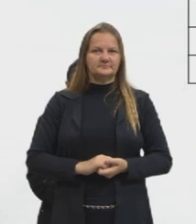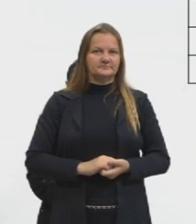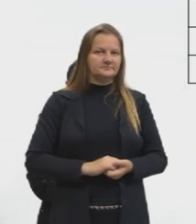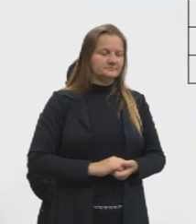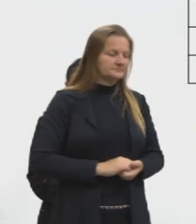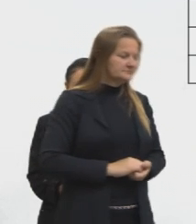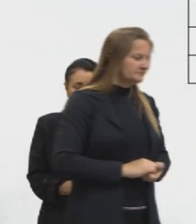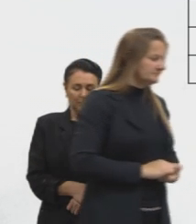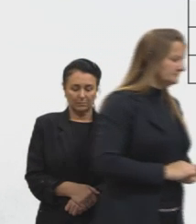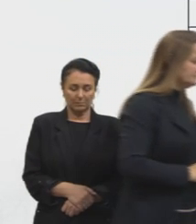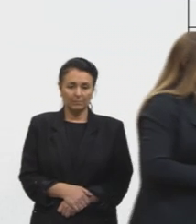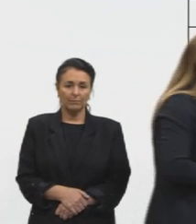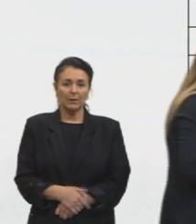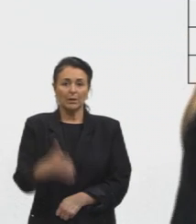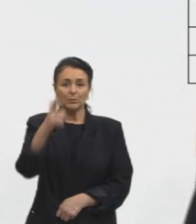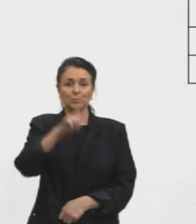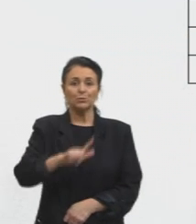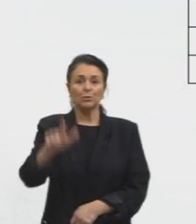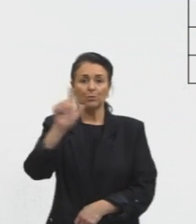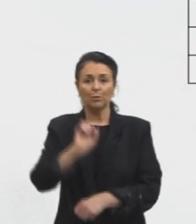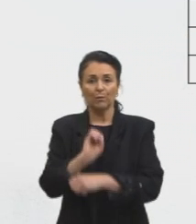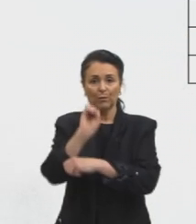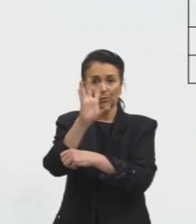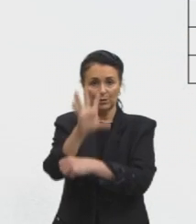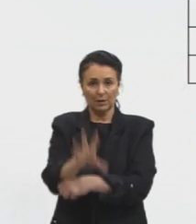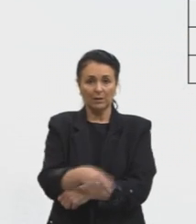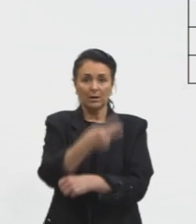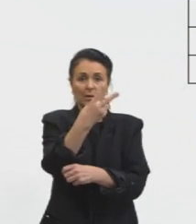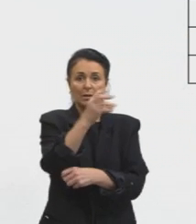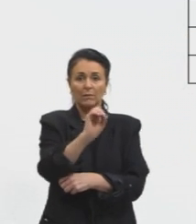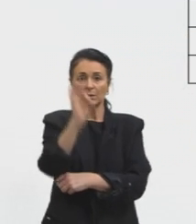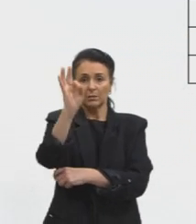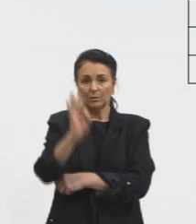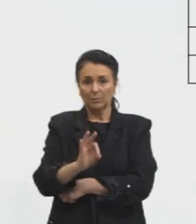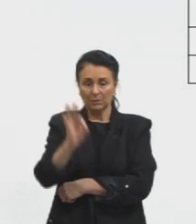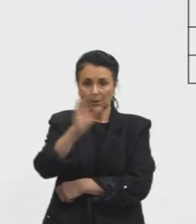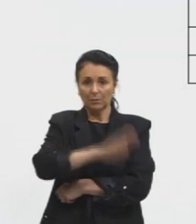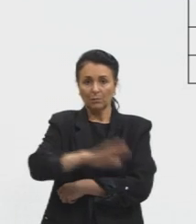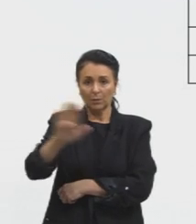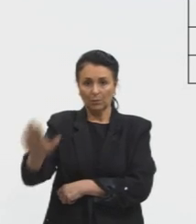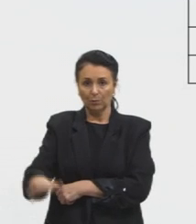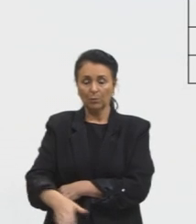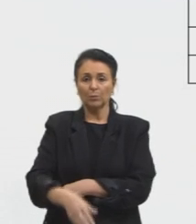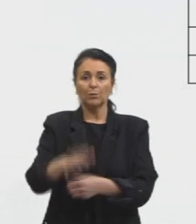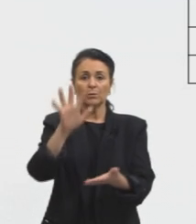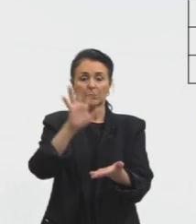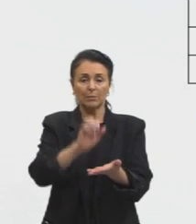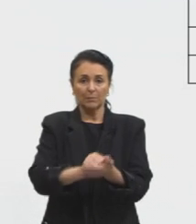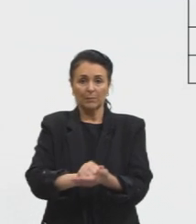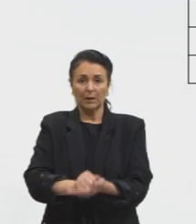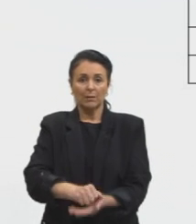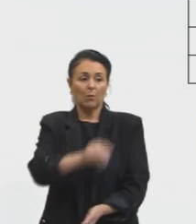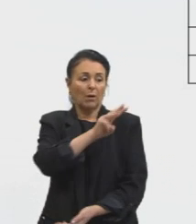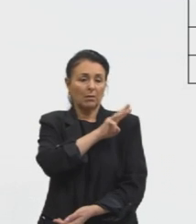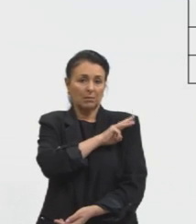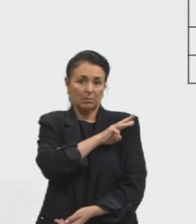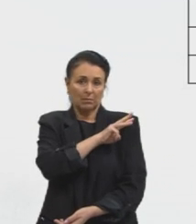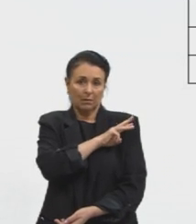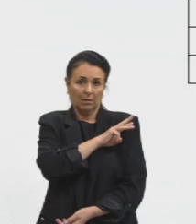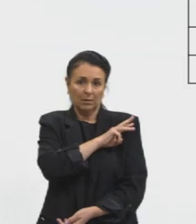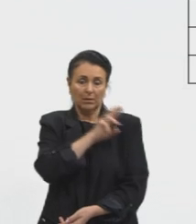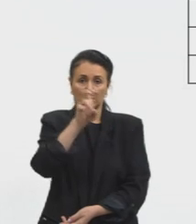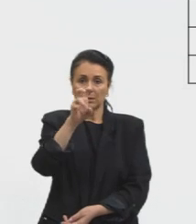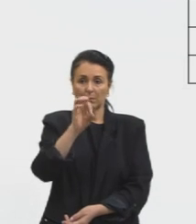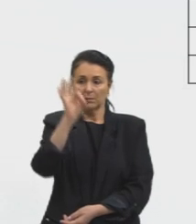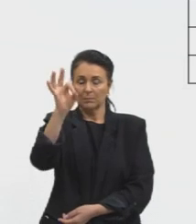para o slide nós temos Vinte por cento alunos estão matriculados na 3ª série O que corresponde a 51